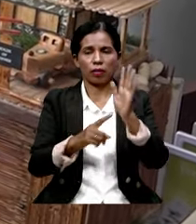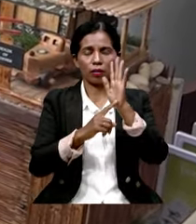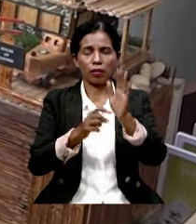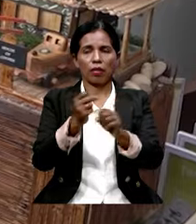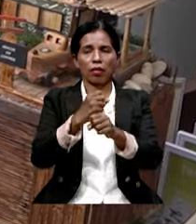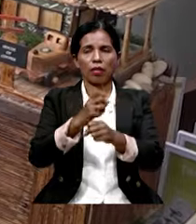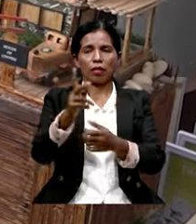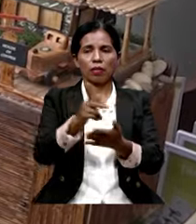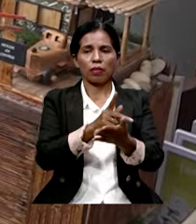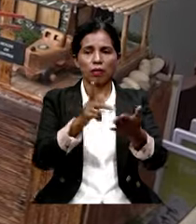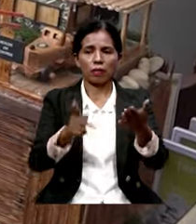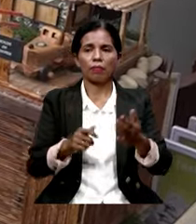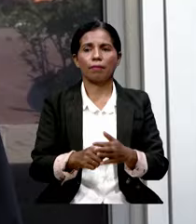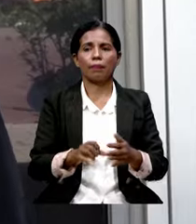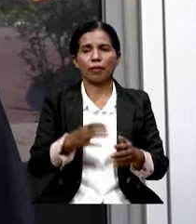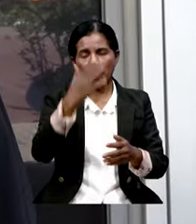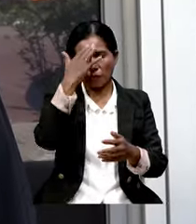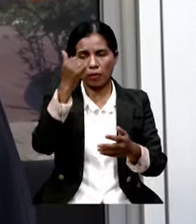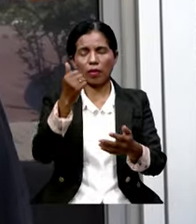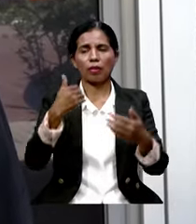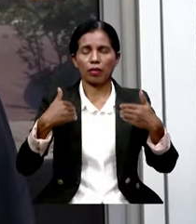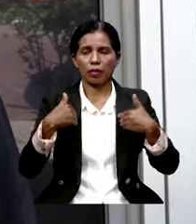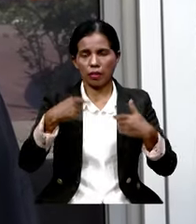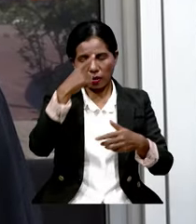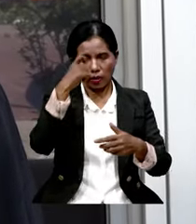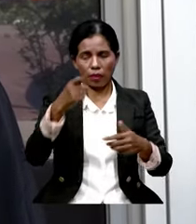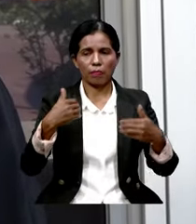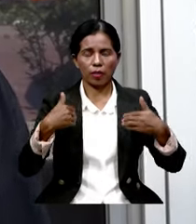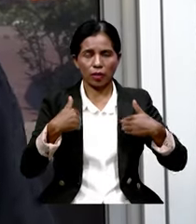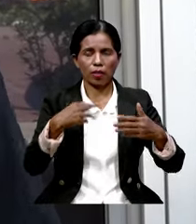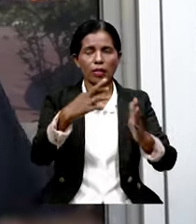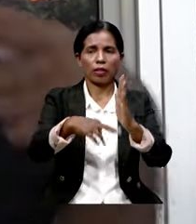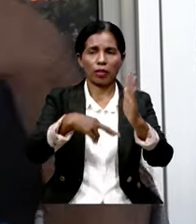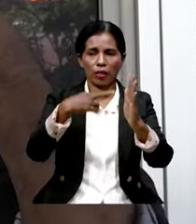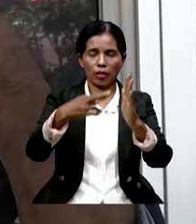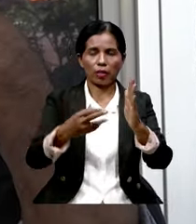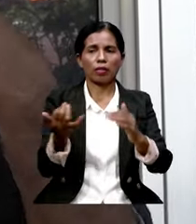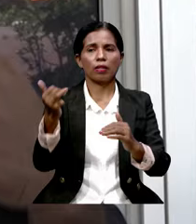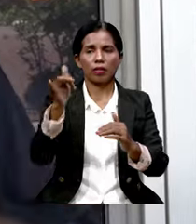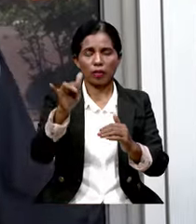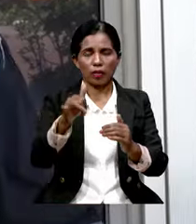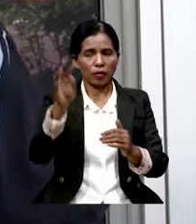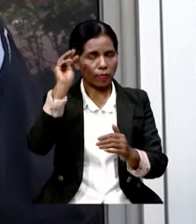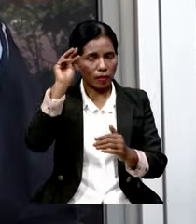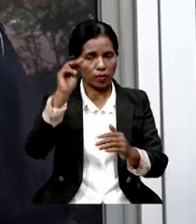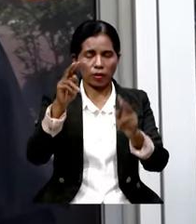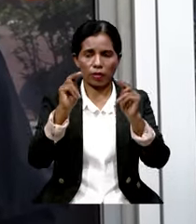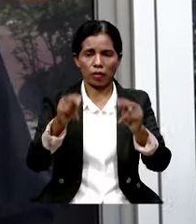crime. Lamenta até teve, tamba só acontece, porque tem que ir protocolo do ministério, tem